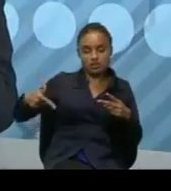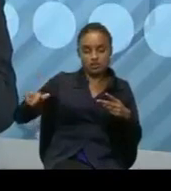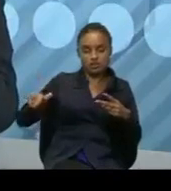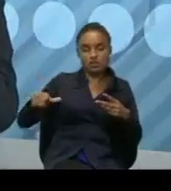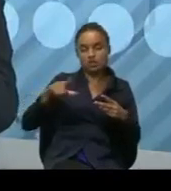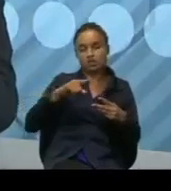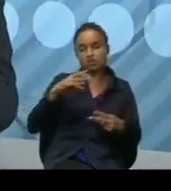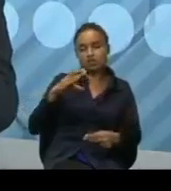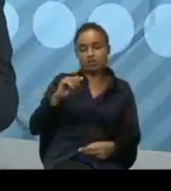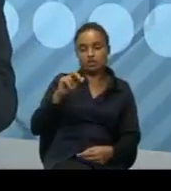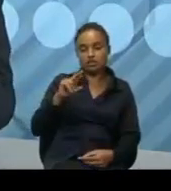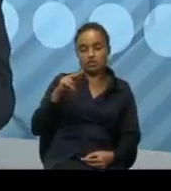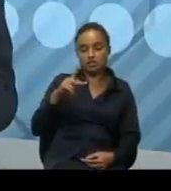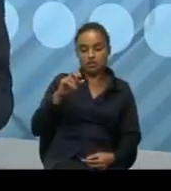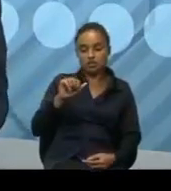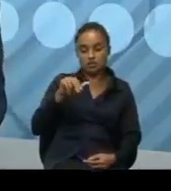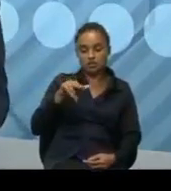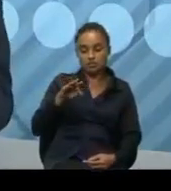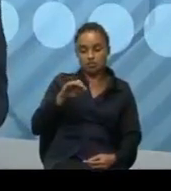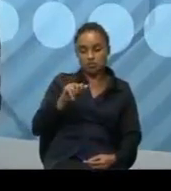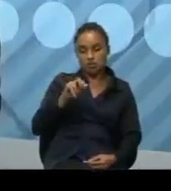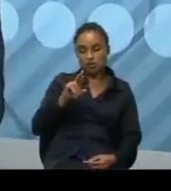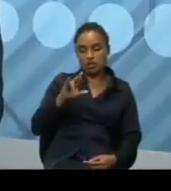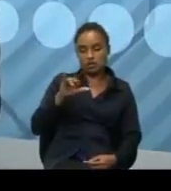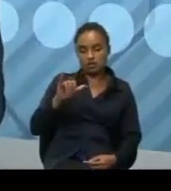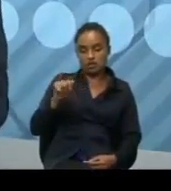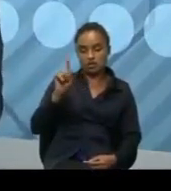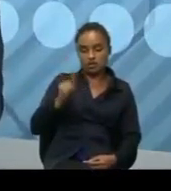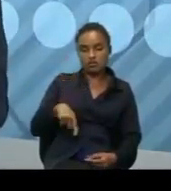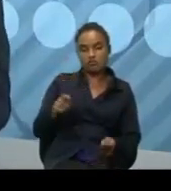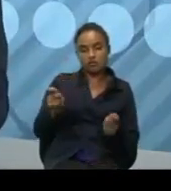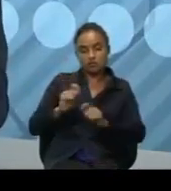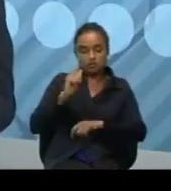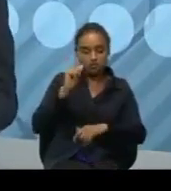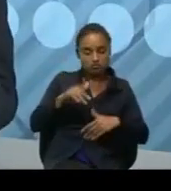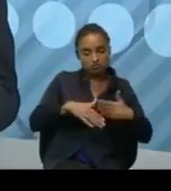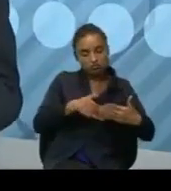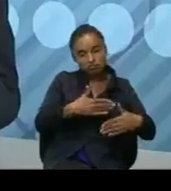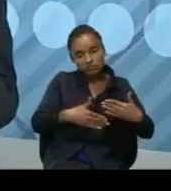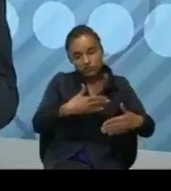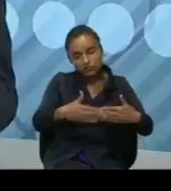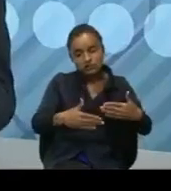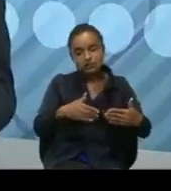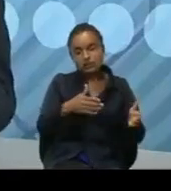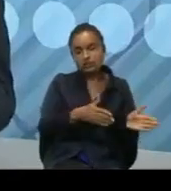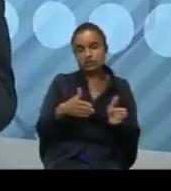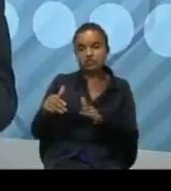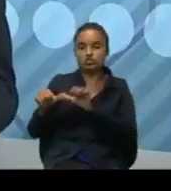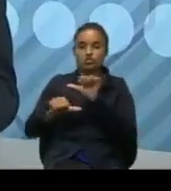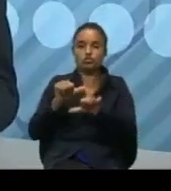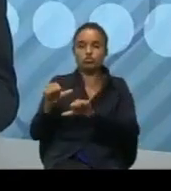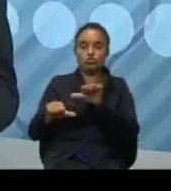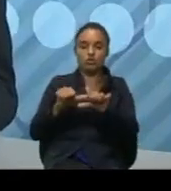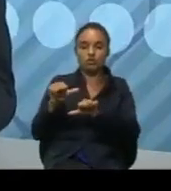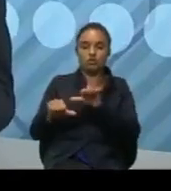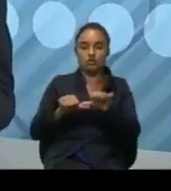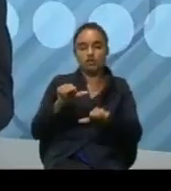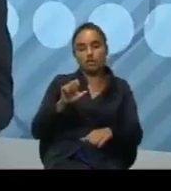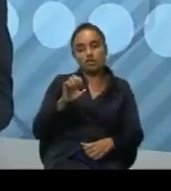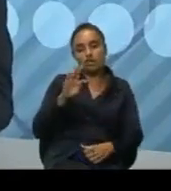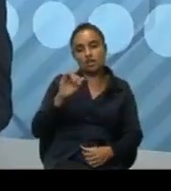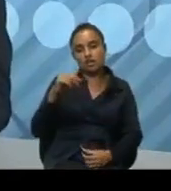as carpintarias, ok? Então, vai ocorrendo essa alteração das etapas